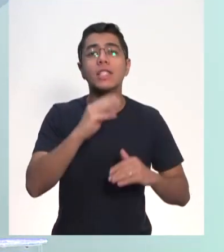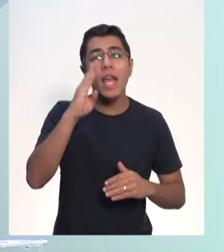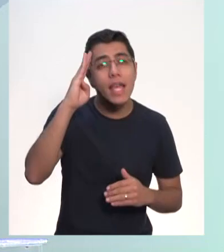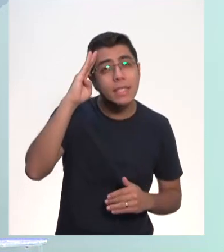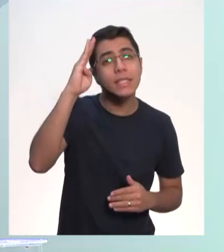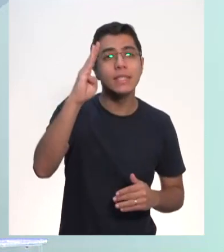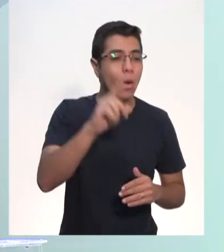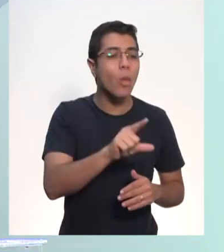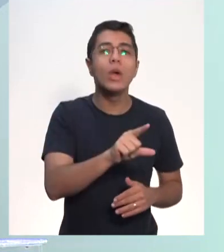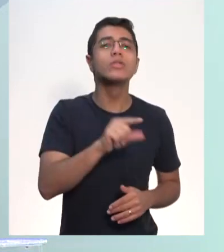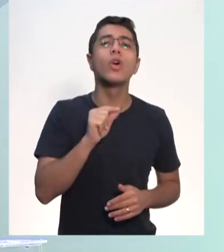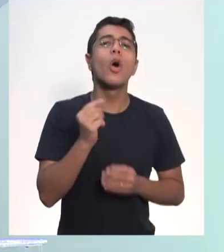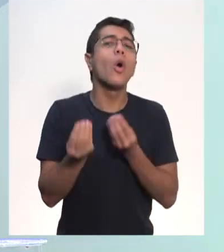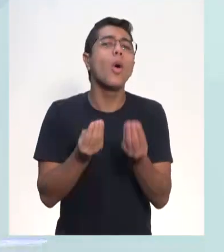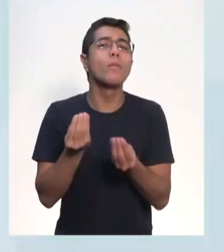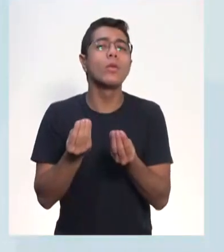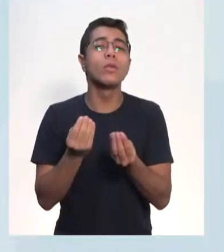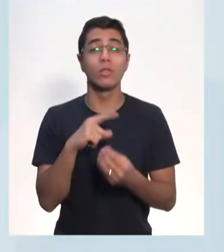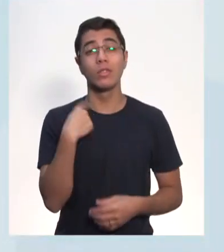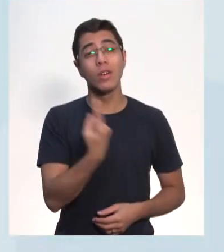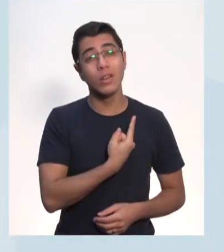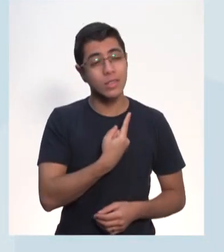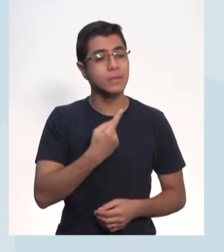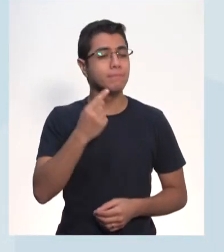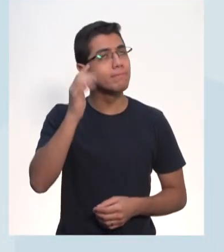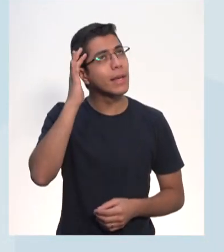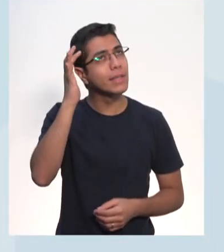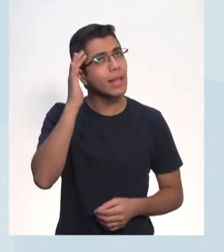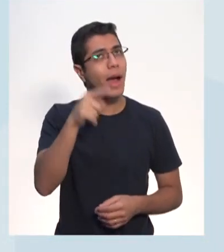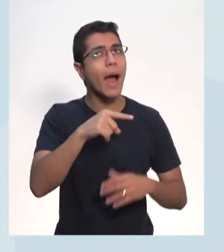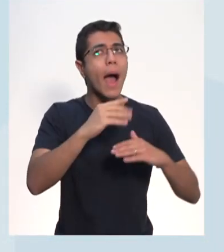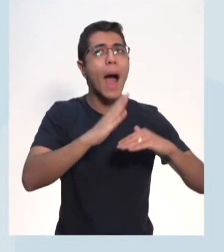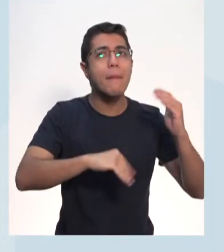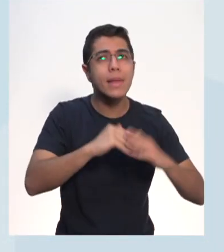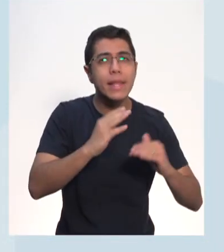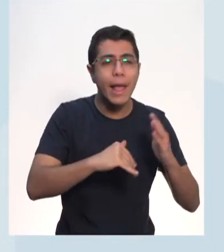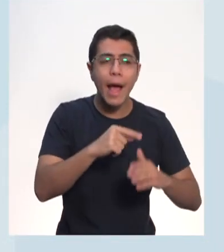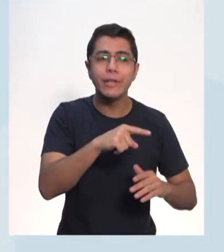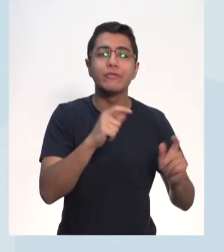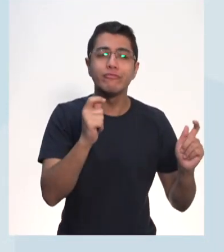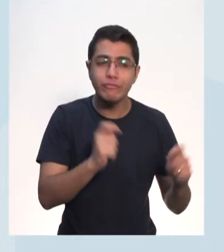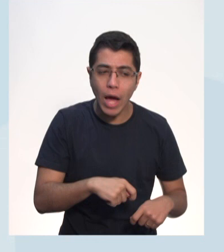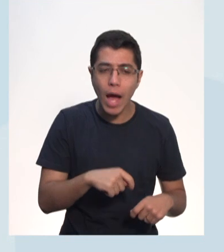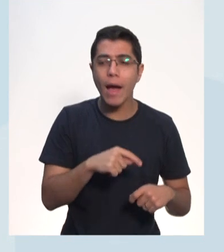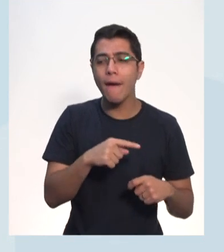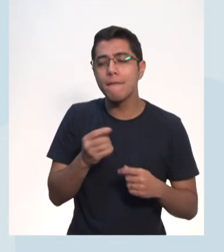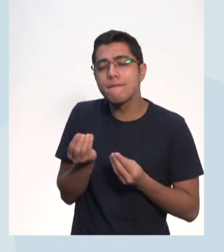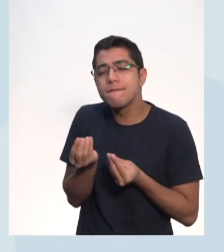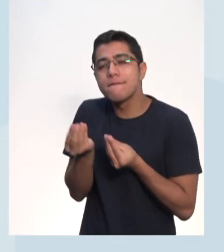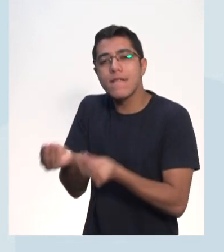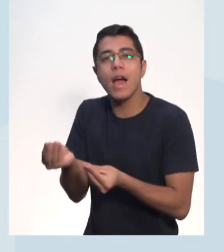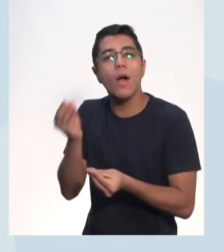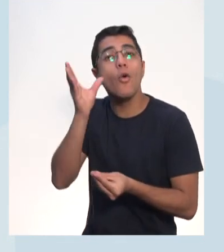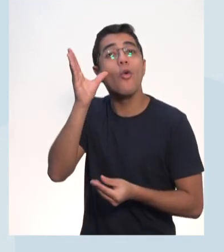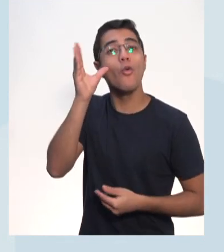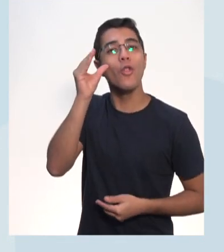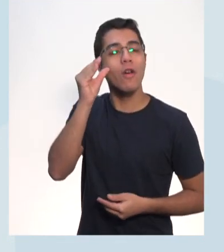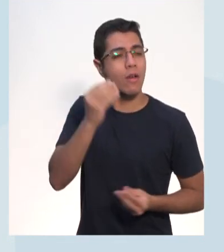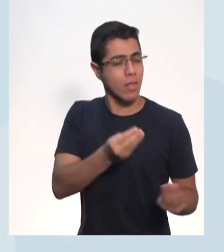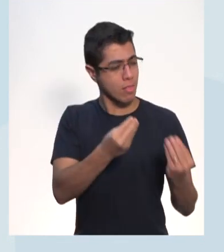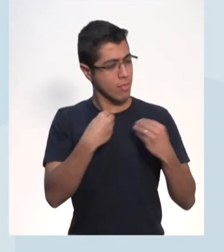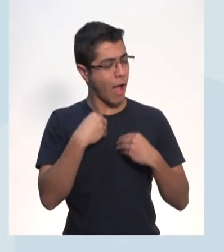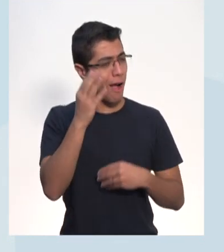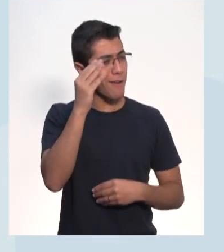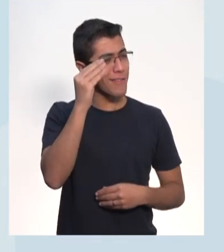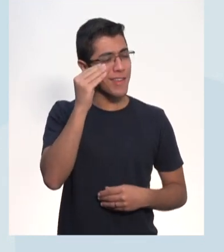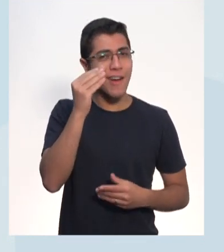em habilidades que pudessem dar continuidade ao estudo dessa área, buscando despertar a curiosidade científica,